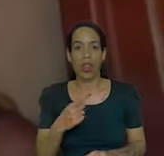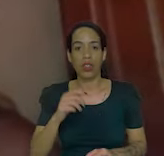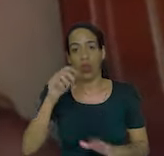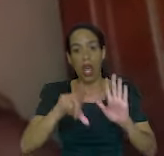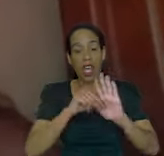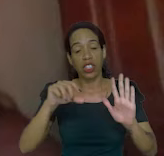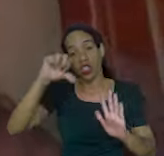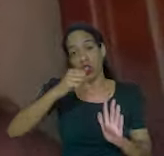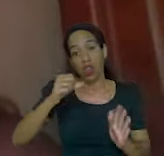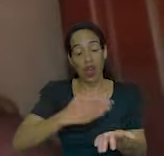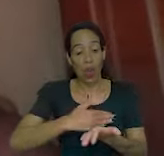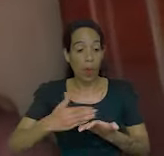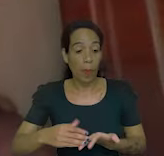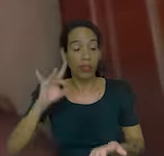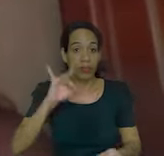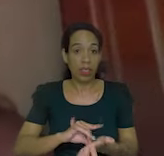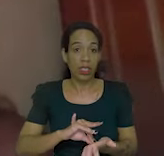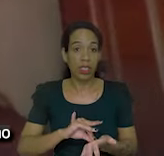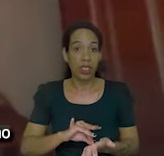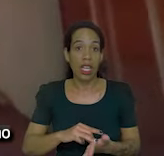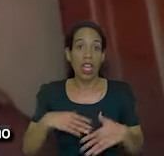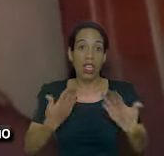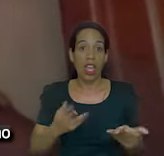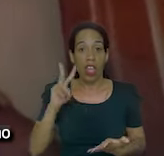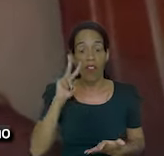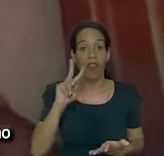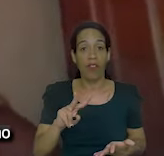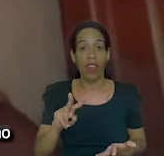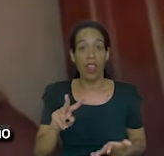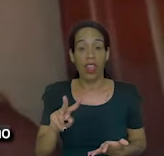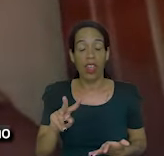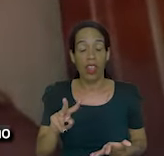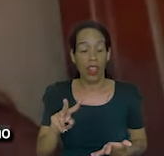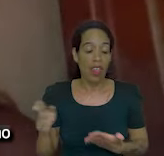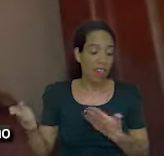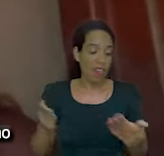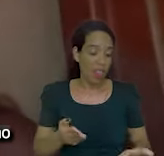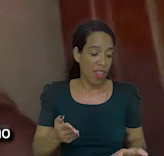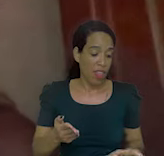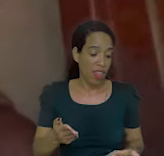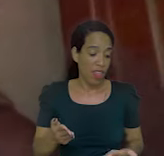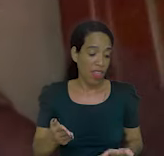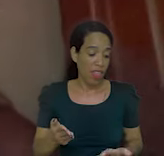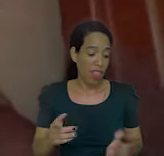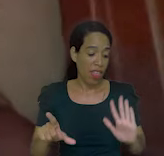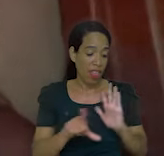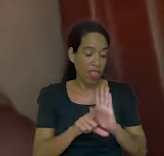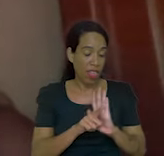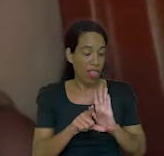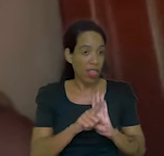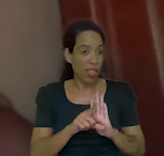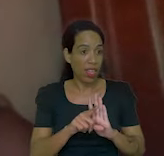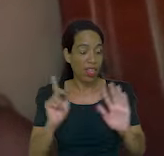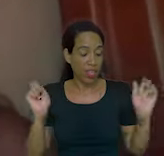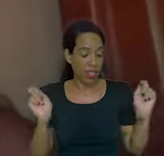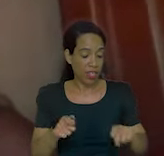artigo 9º, a gente tem o princípio da primazia da realidade. Então, verificar, veio a decisão do Supremo e veio a lei mencionando que